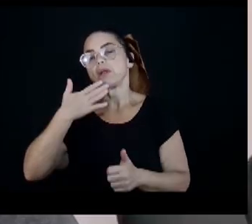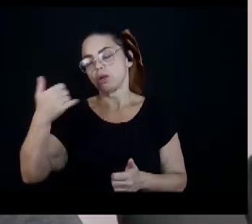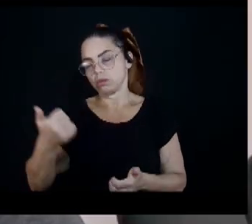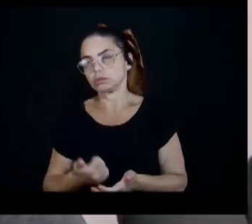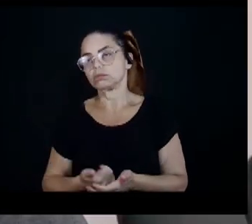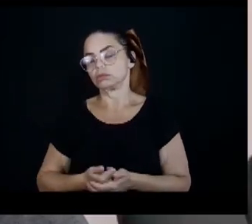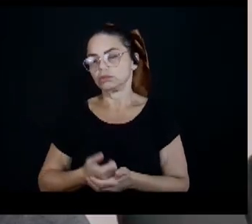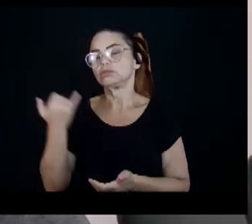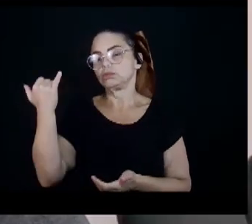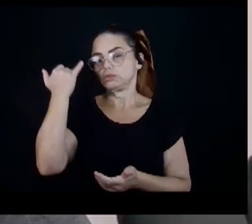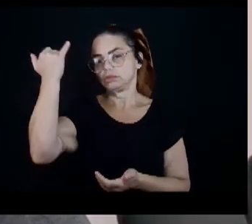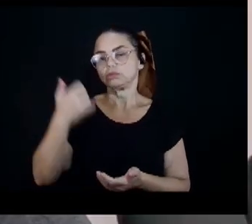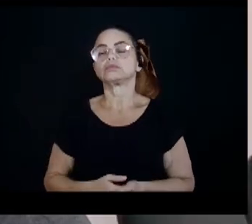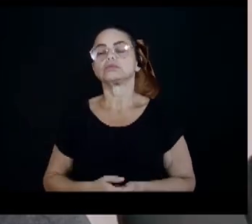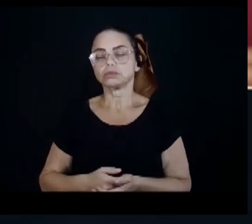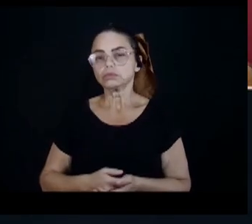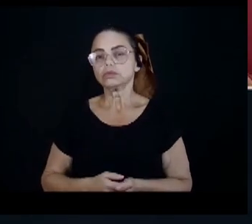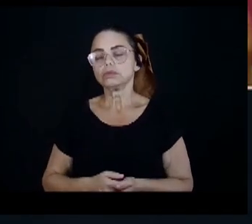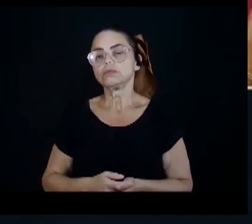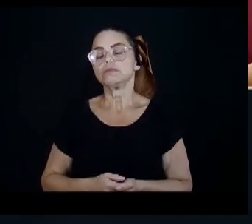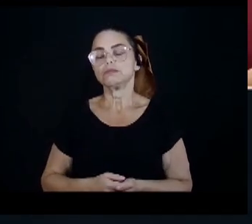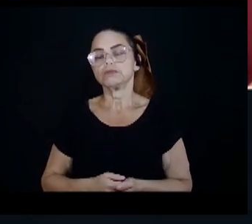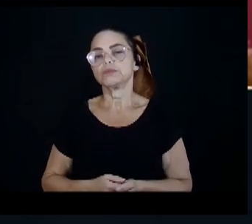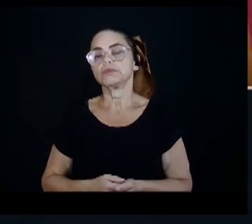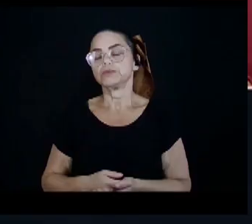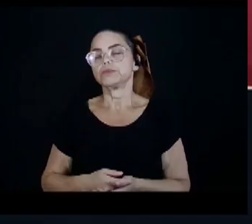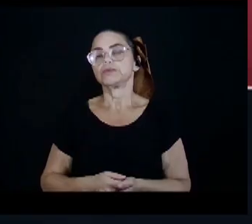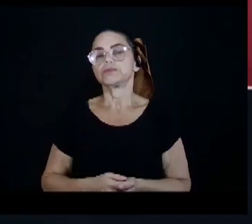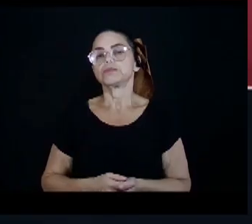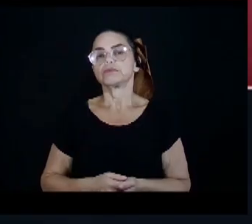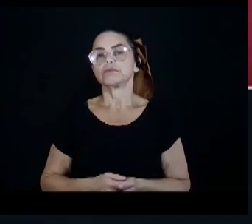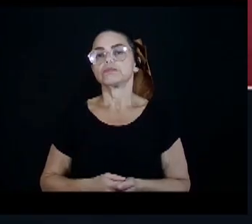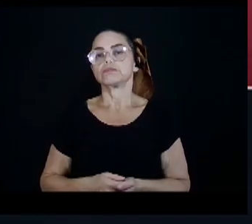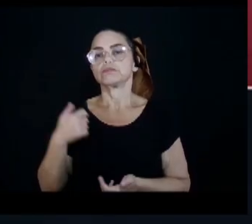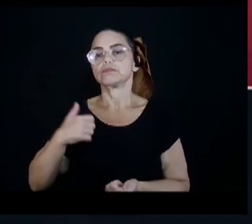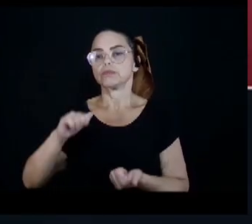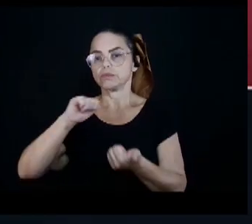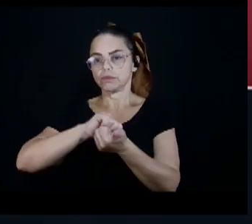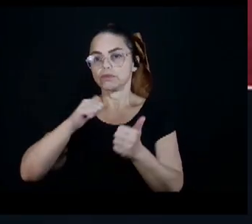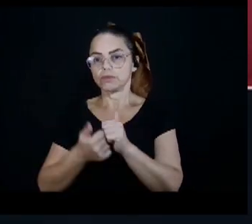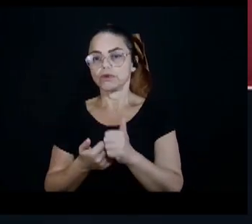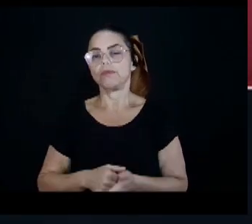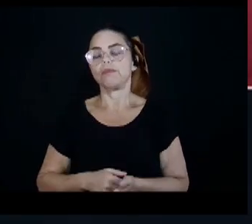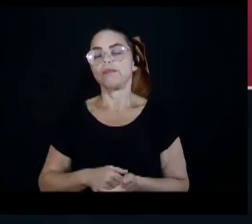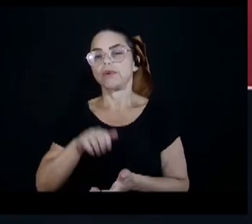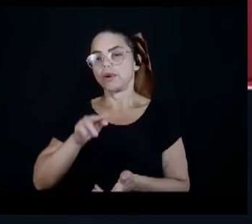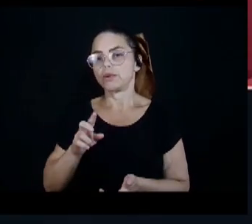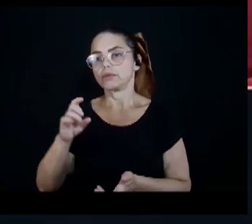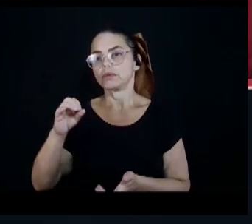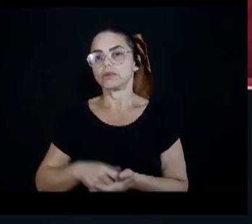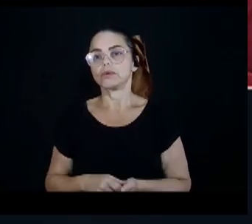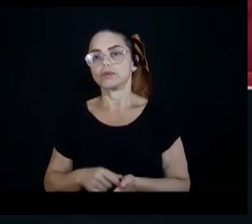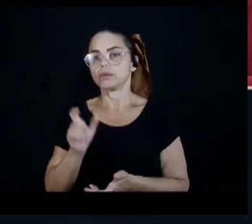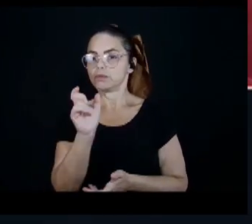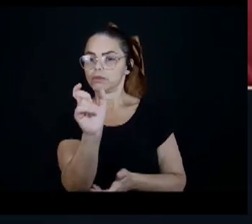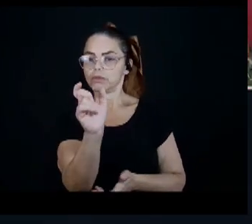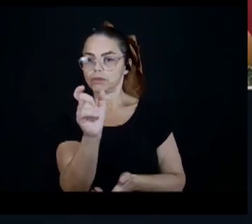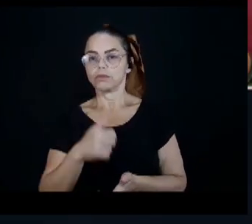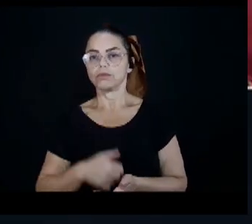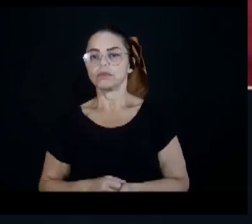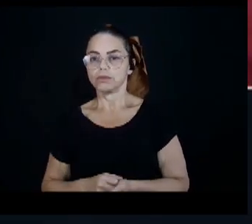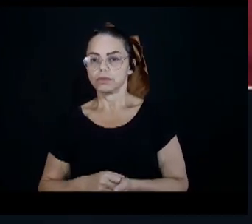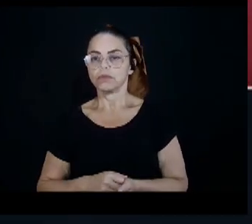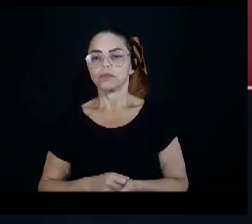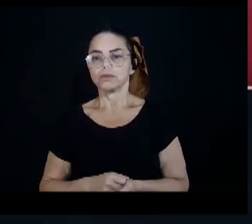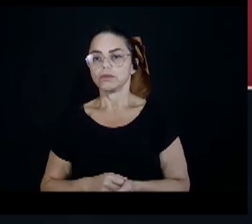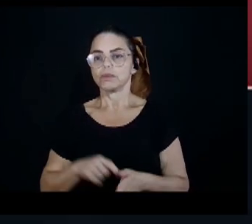momento. Muito bem, vamos lá. Falando de adaptação, o Aldo trouxe muito bem essa palavra, que é a próxima pergunta que eu vou fazer